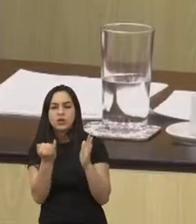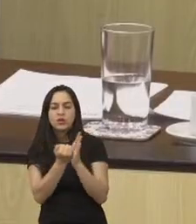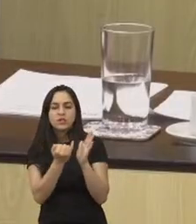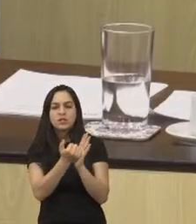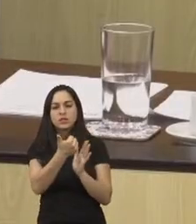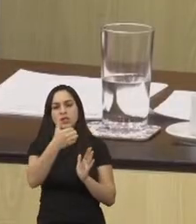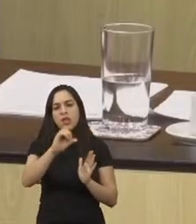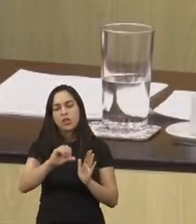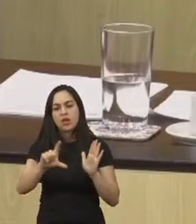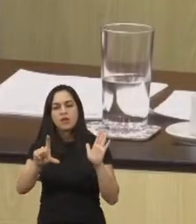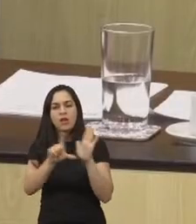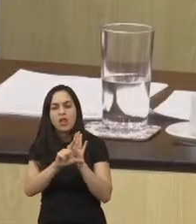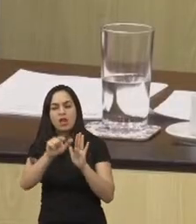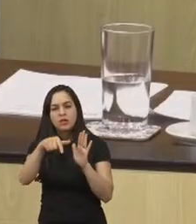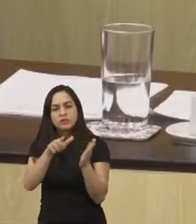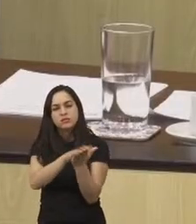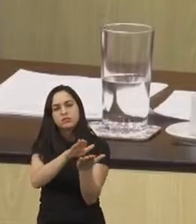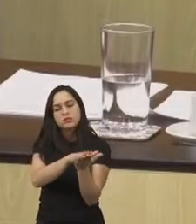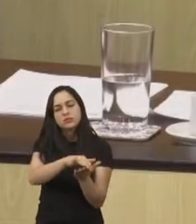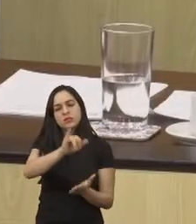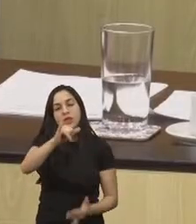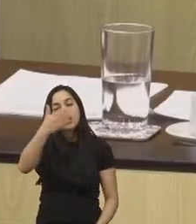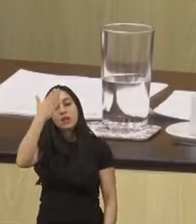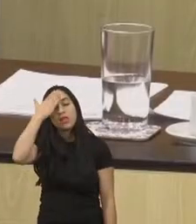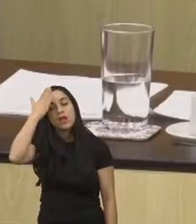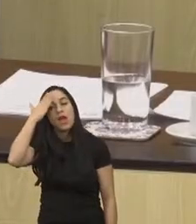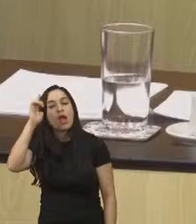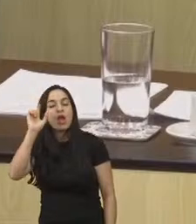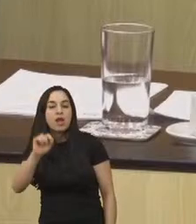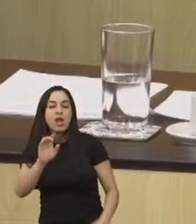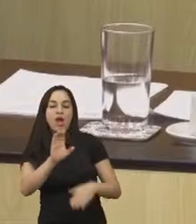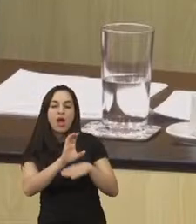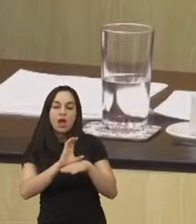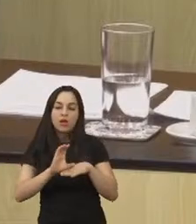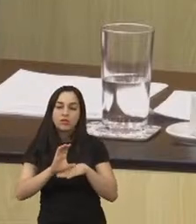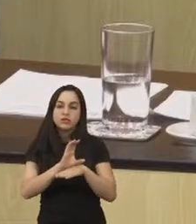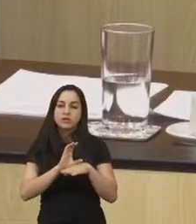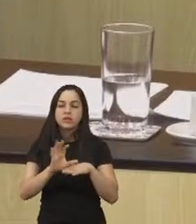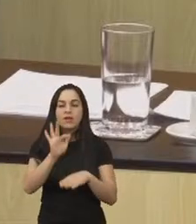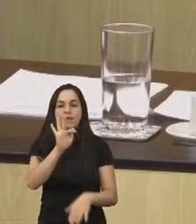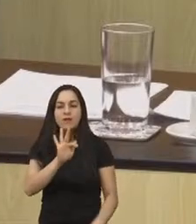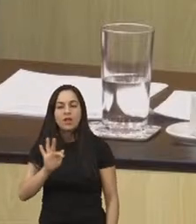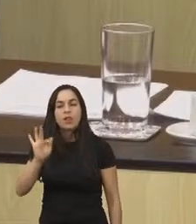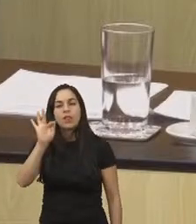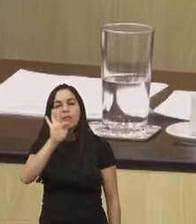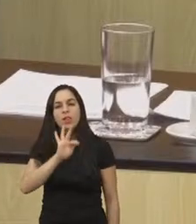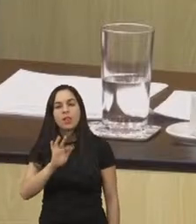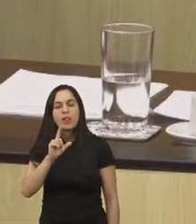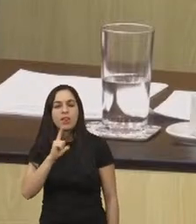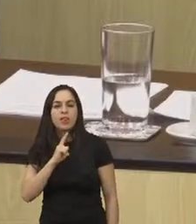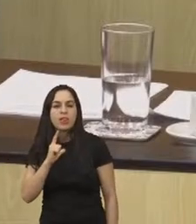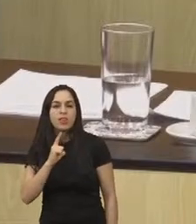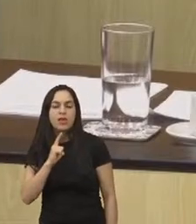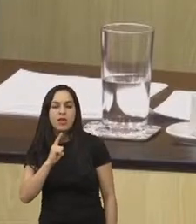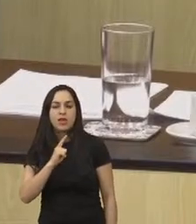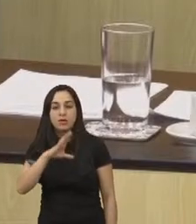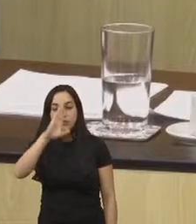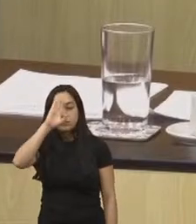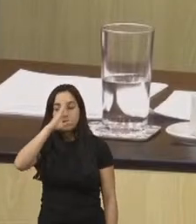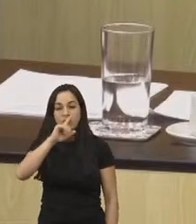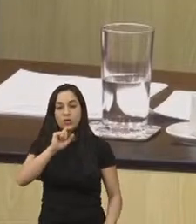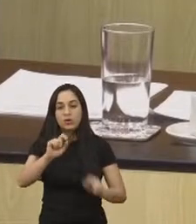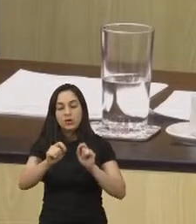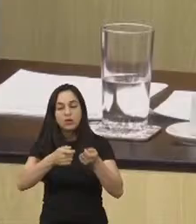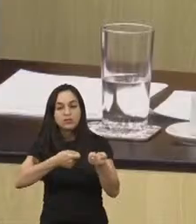Lei Orgânica do Município de Jacareí, e considerando que a Constituição Federal estabelece como princípios norteadores